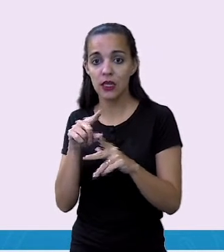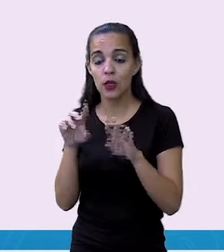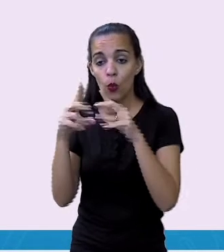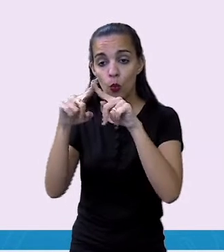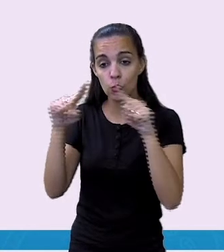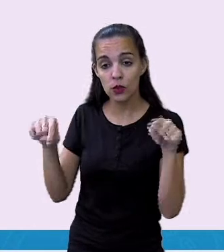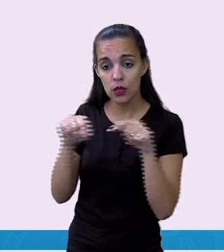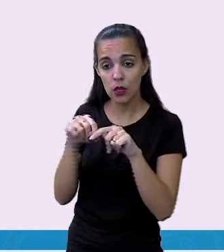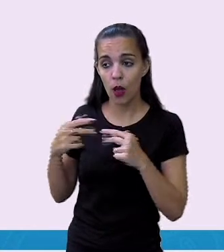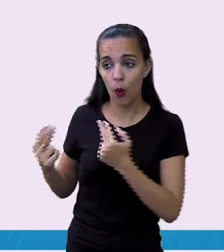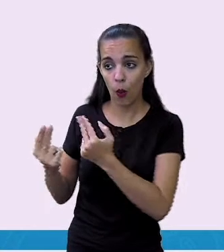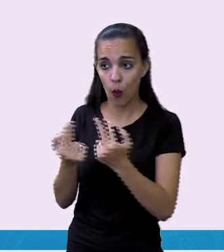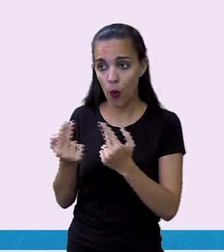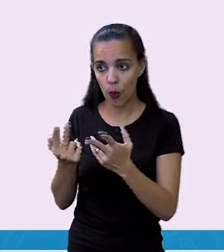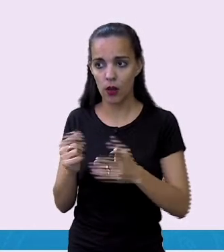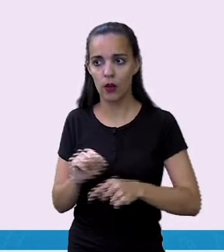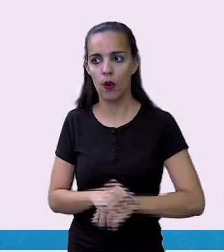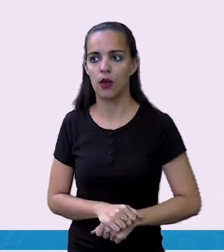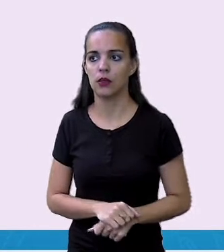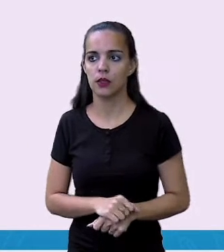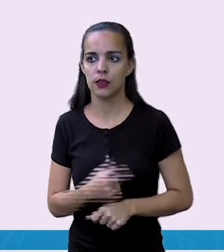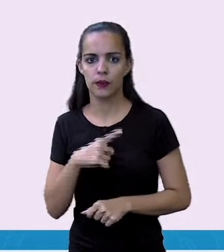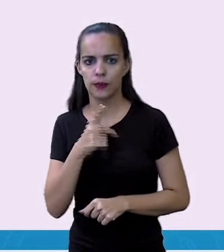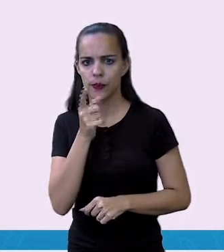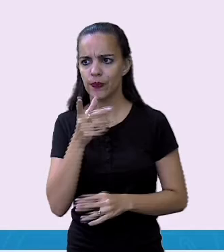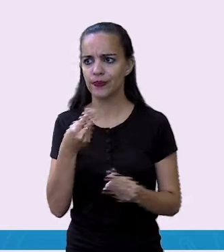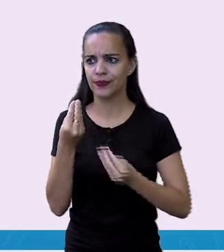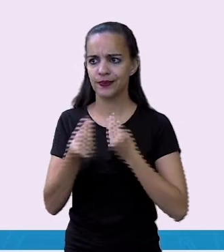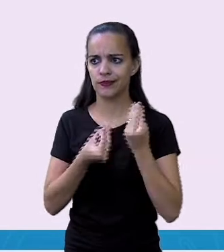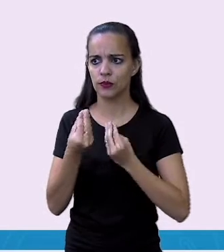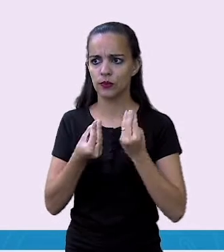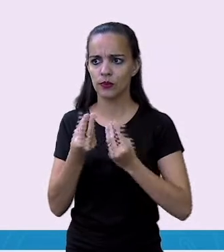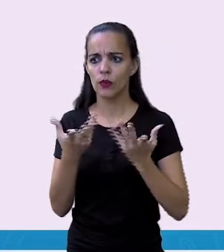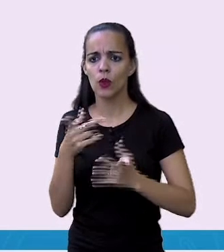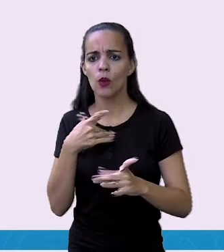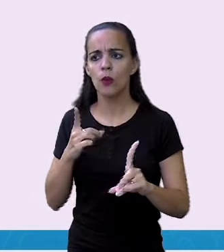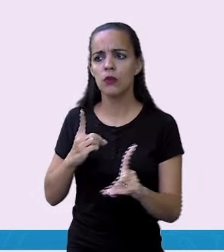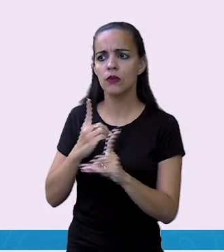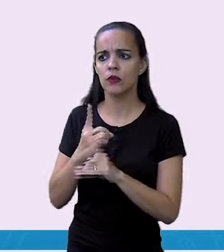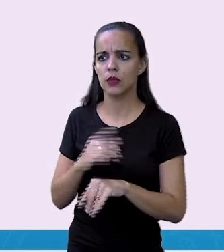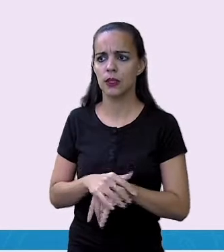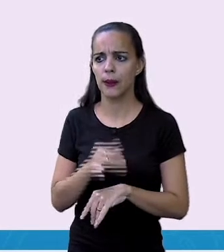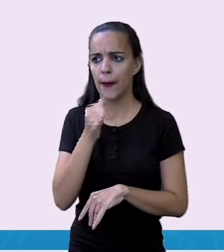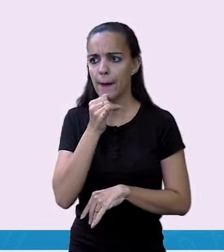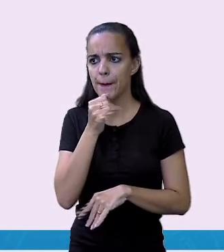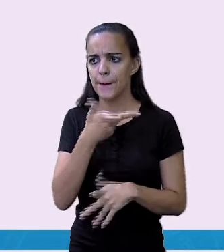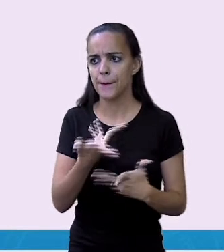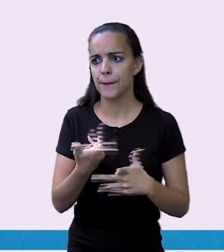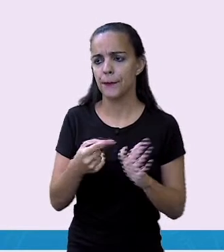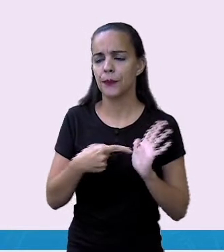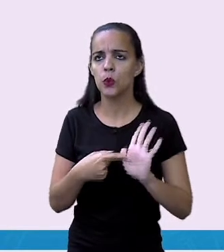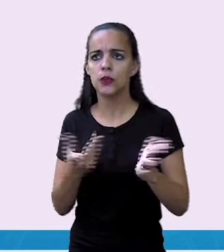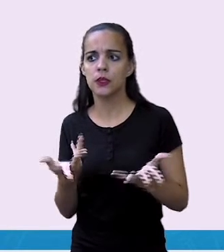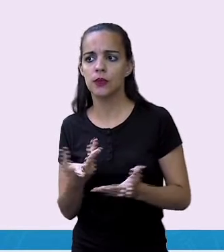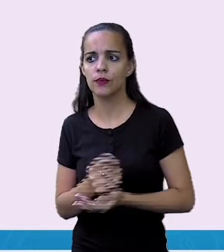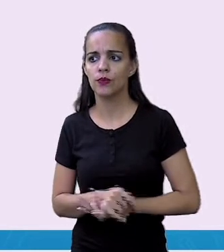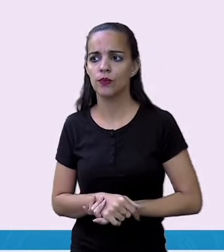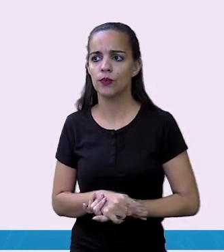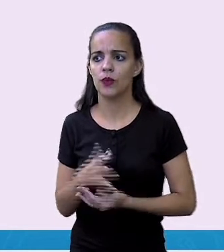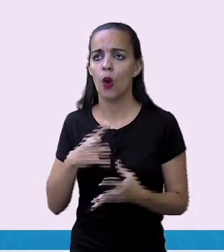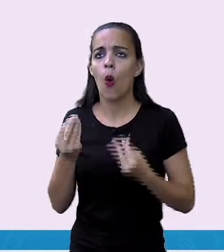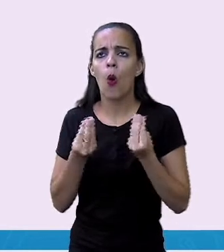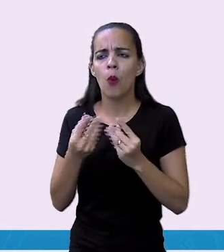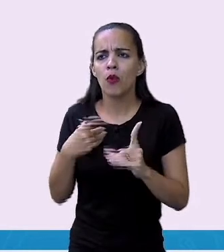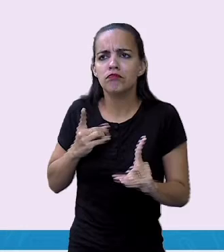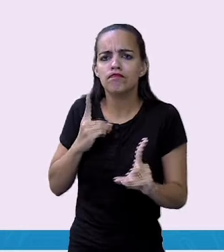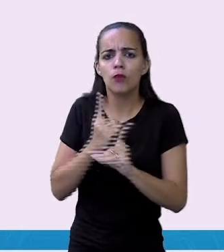vamos continuar. Como que ele pode encontrar? Se eu tenho um triângulo ABC, como que eu vou